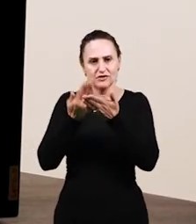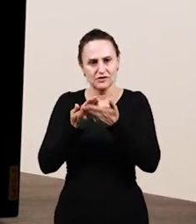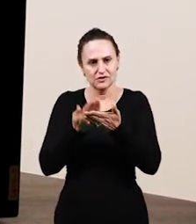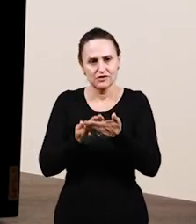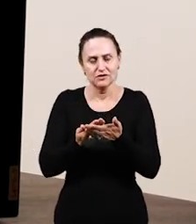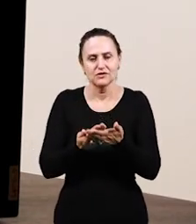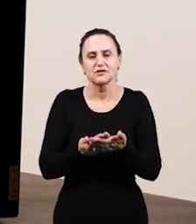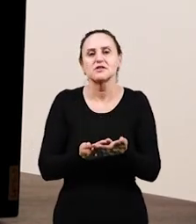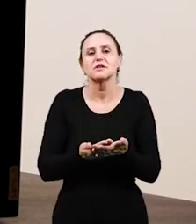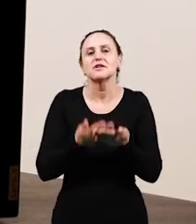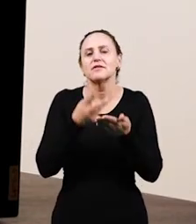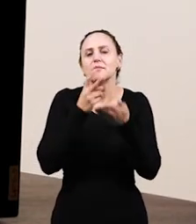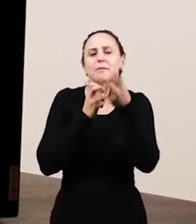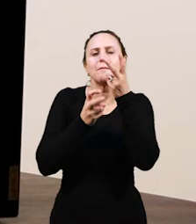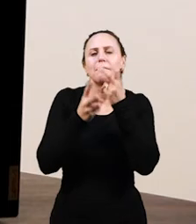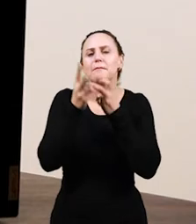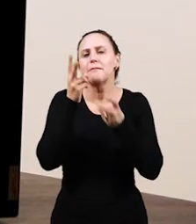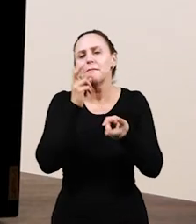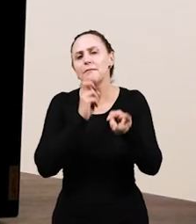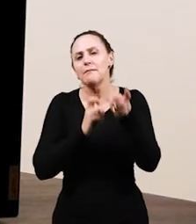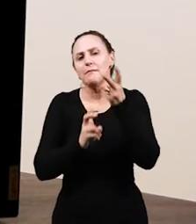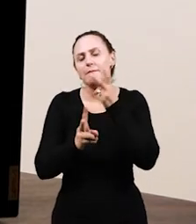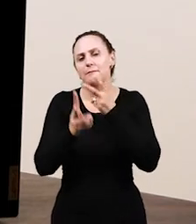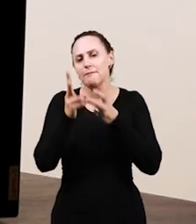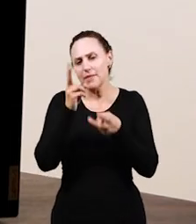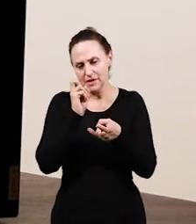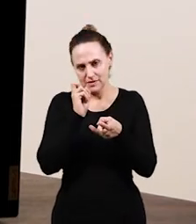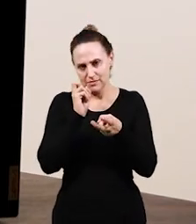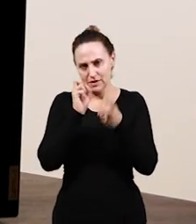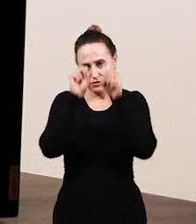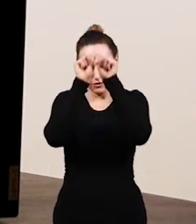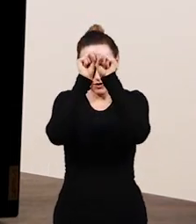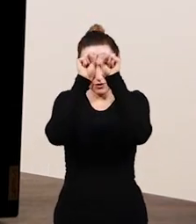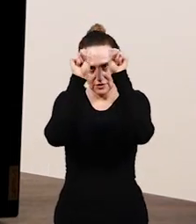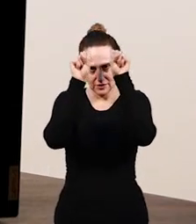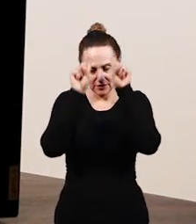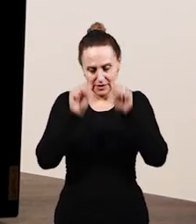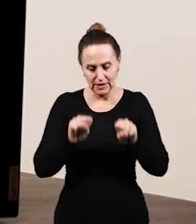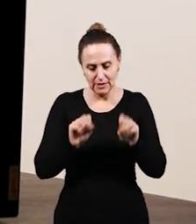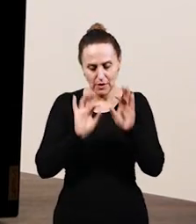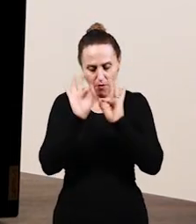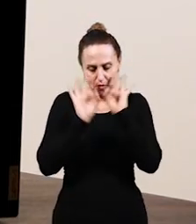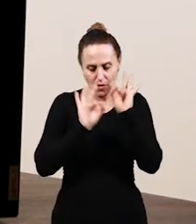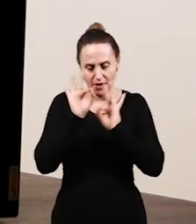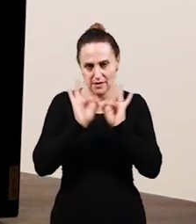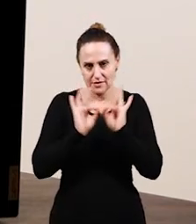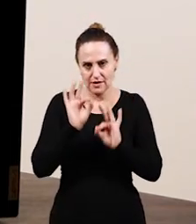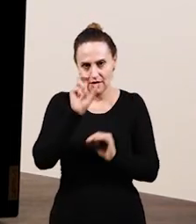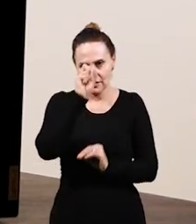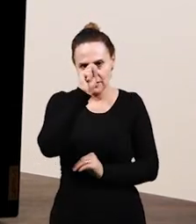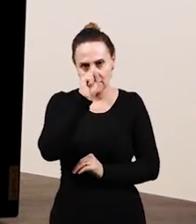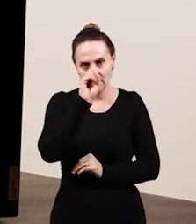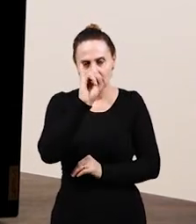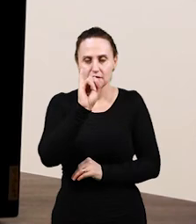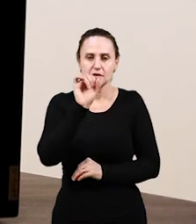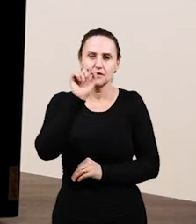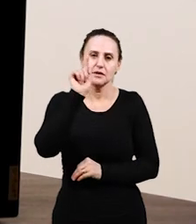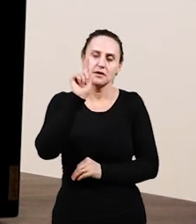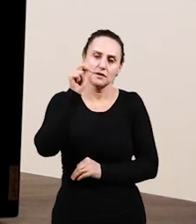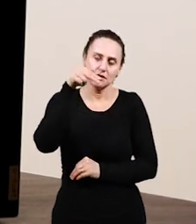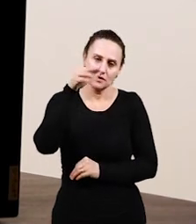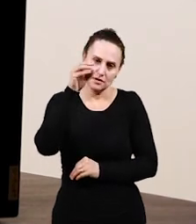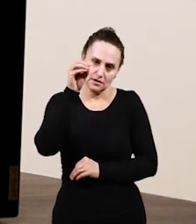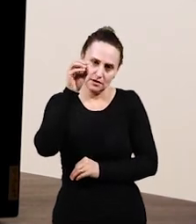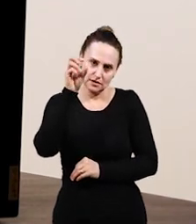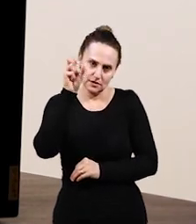que é e partindo desse conceito que a linha um sistema organizado de signos ele ver que